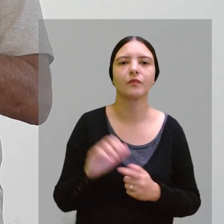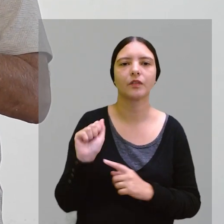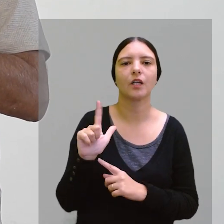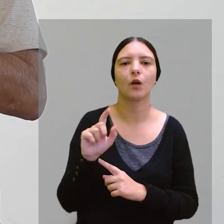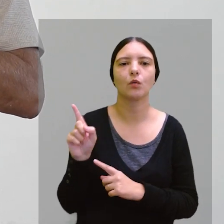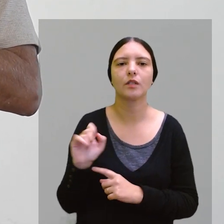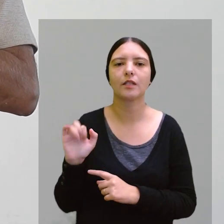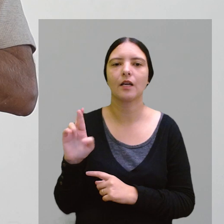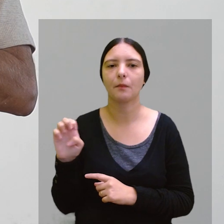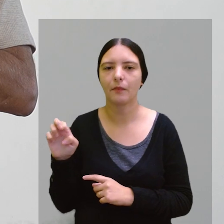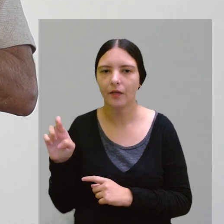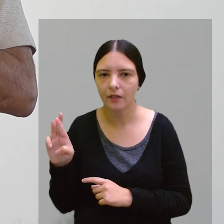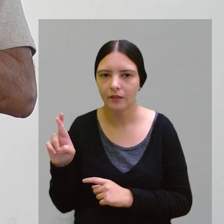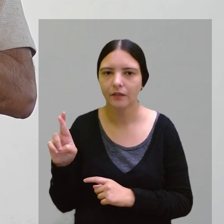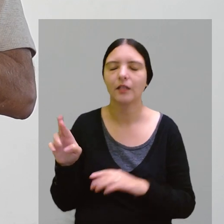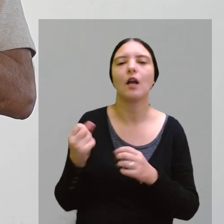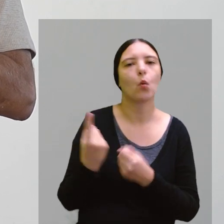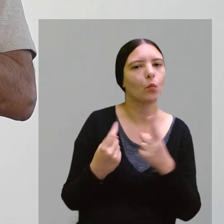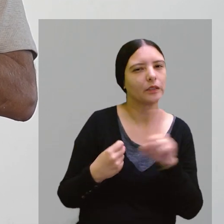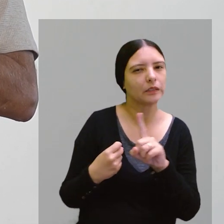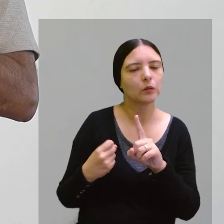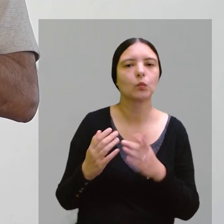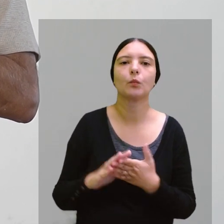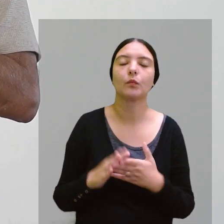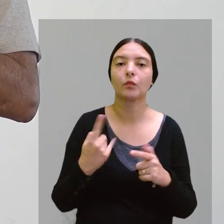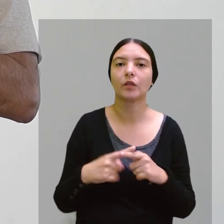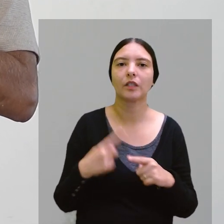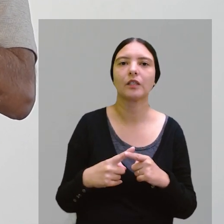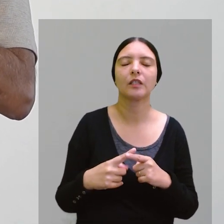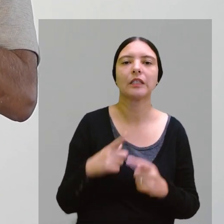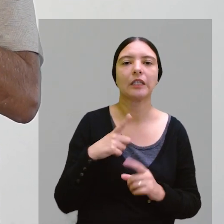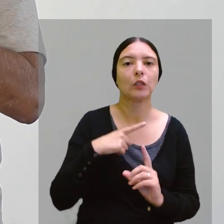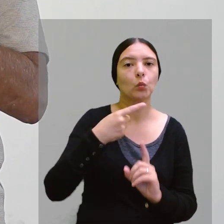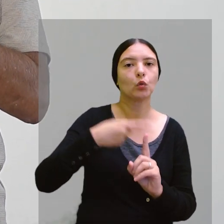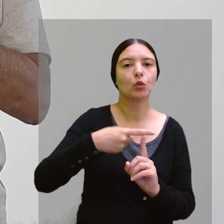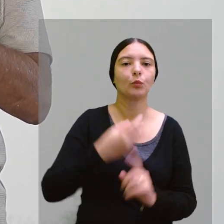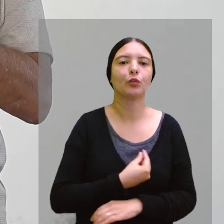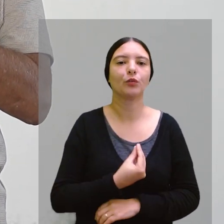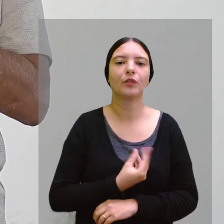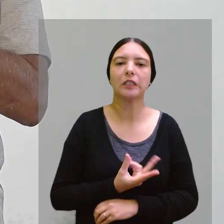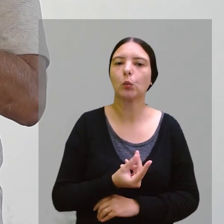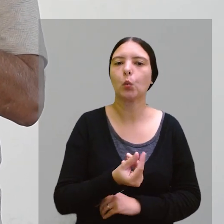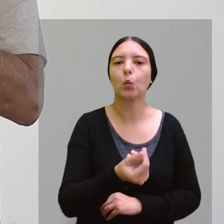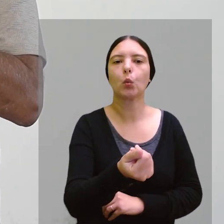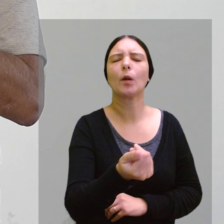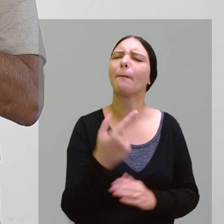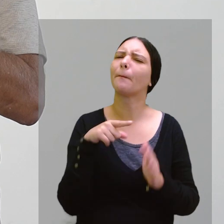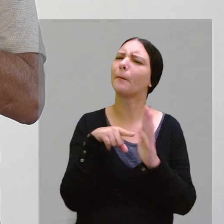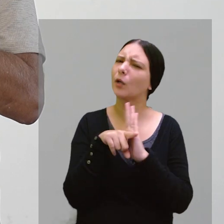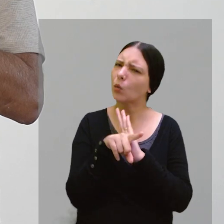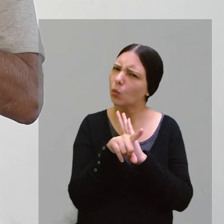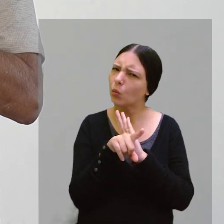Alzheimer, outras não. Como as freiras têm exatamente mesmo tipo de vida, se perguntou